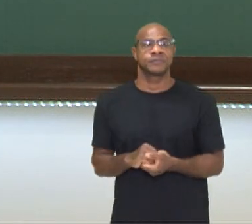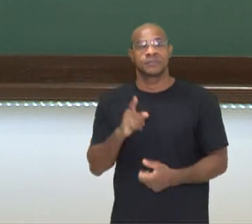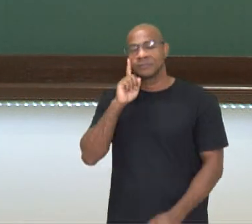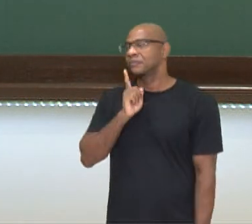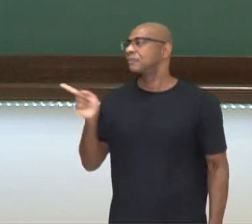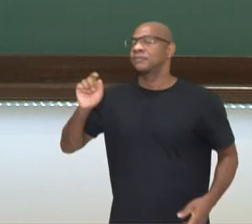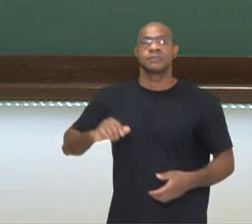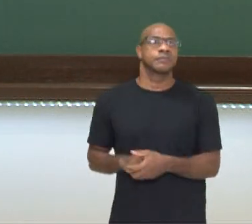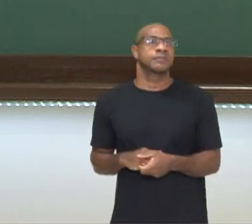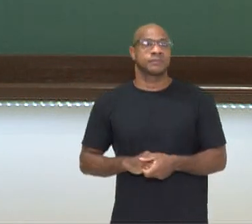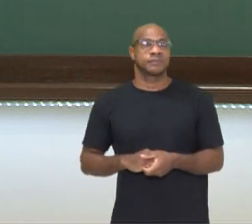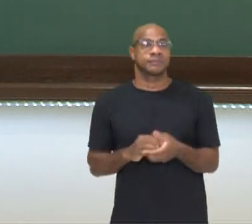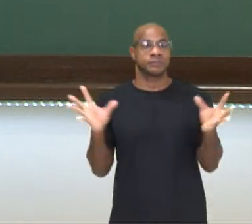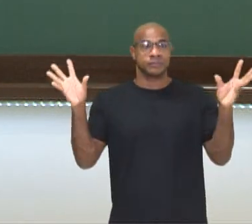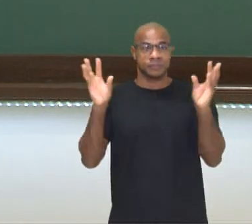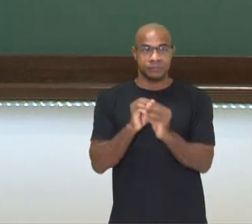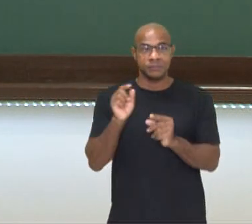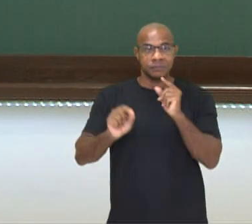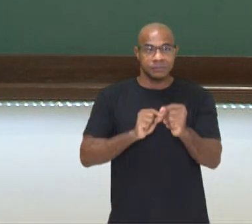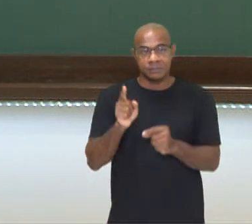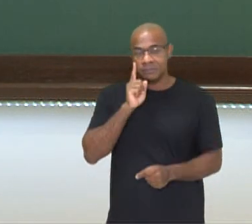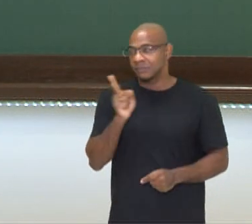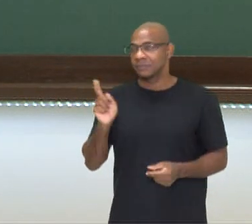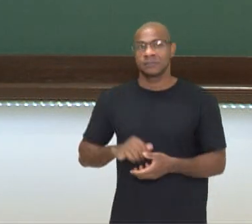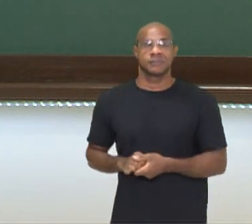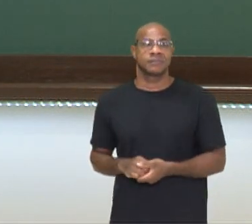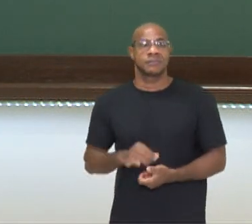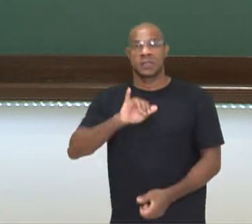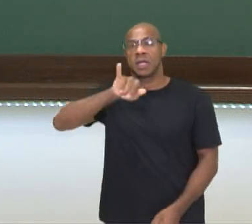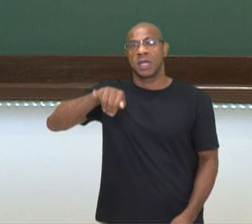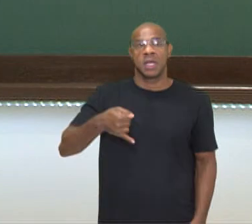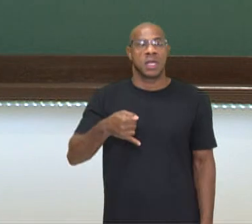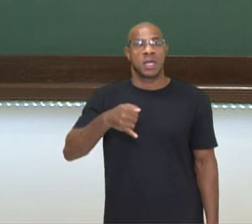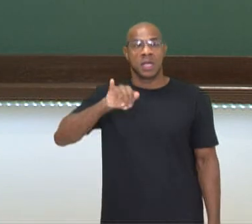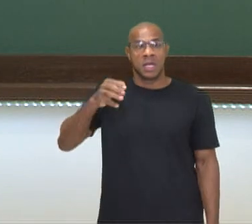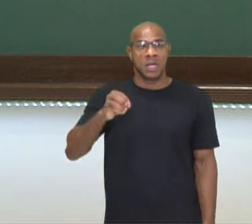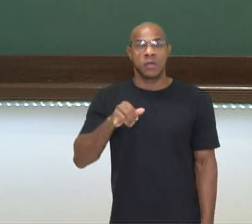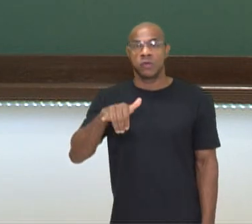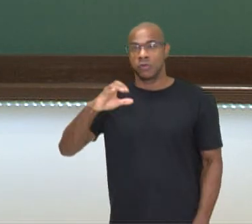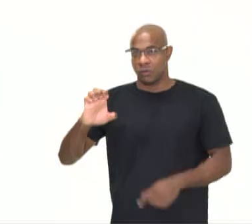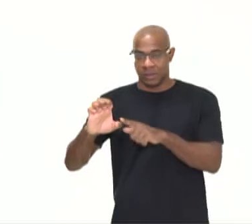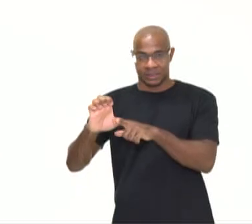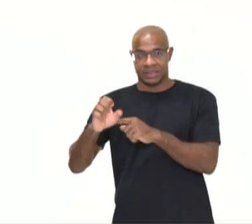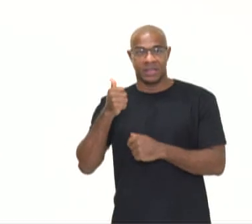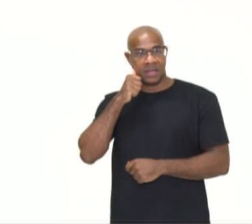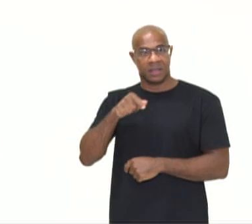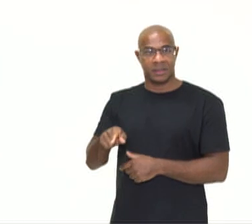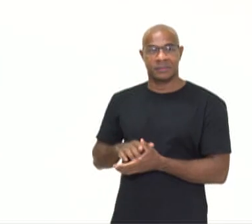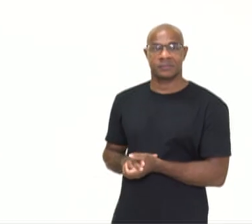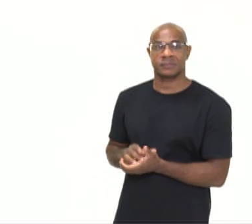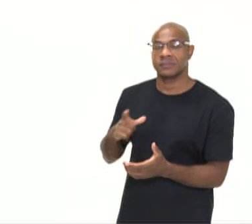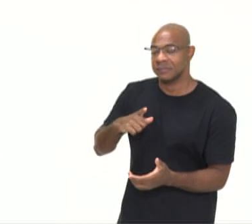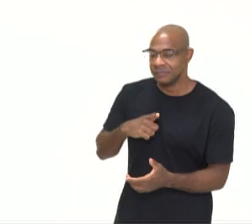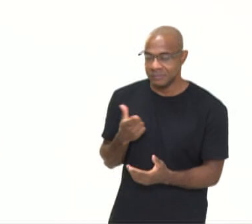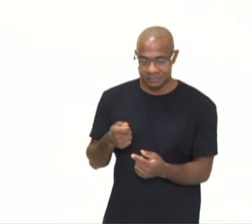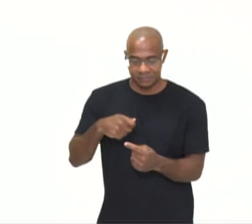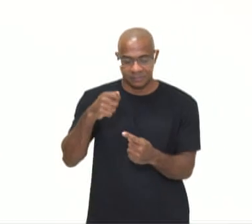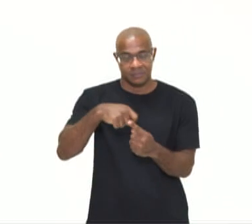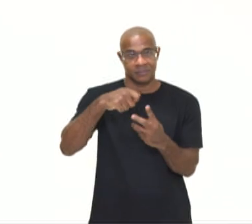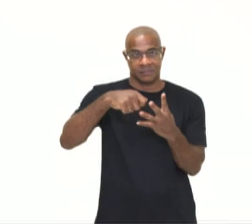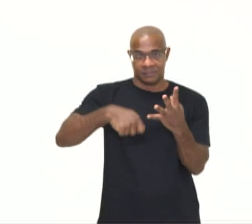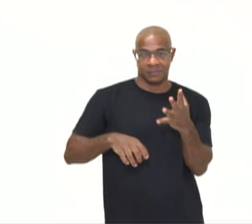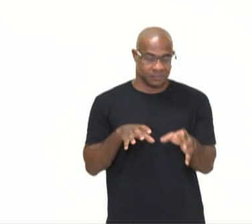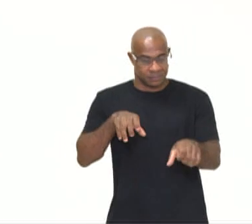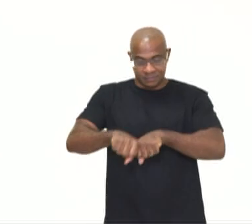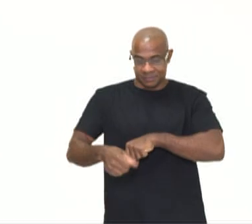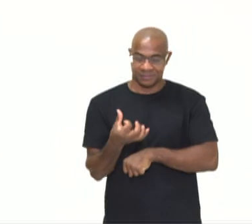Para exemplificar um pouquinho essa situação, vamos olhar aqui o caso da Joyce. A Joyce está há 6 meses de se formar no ensino